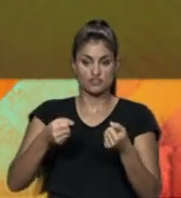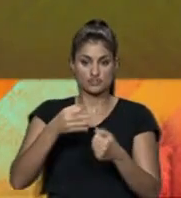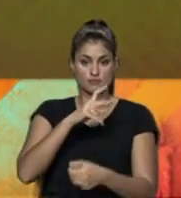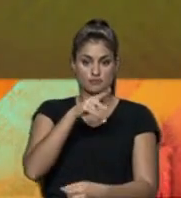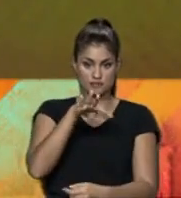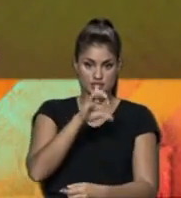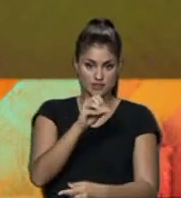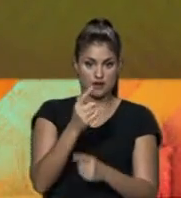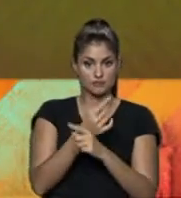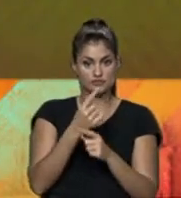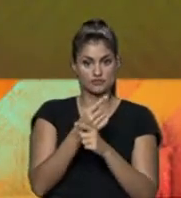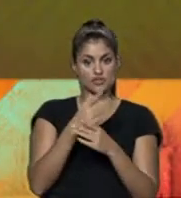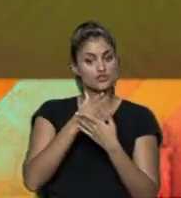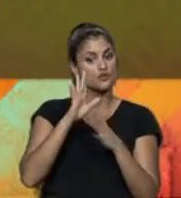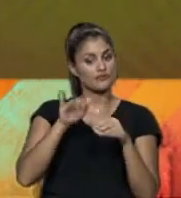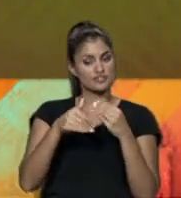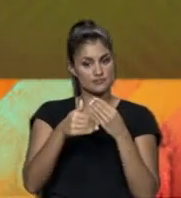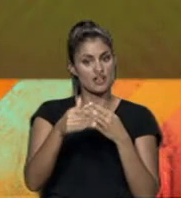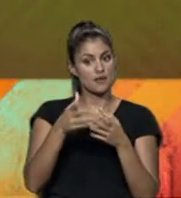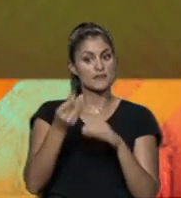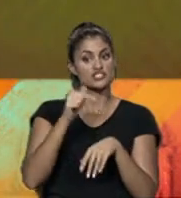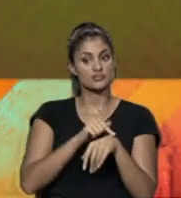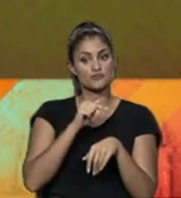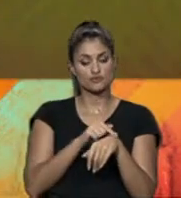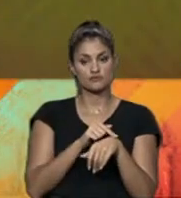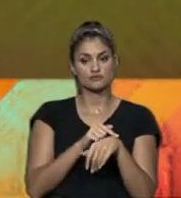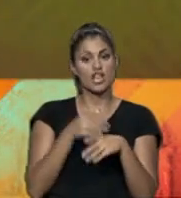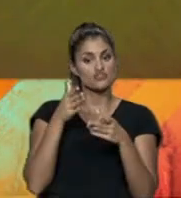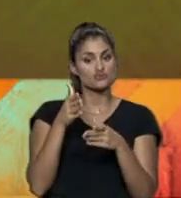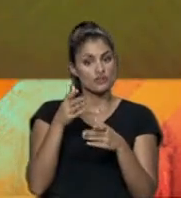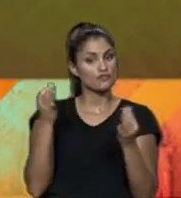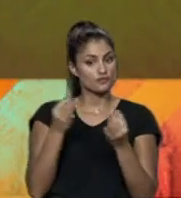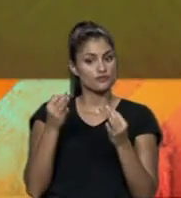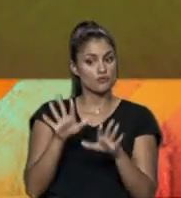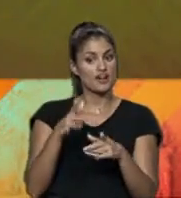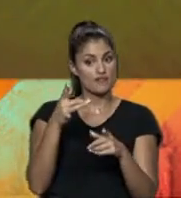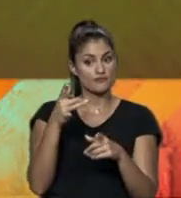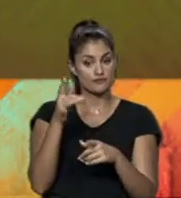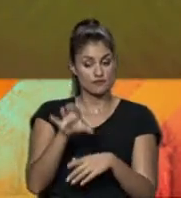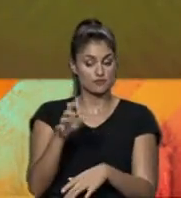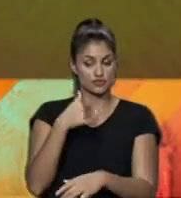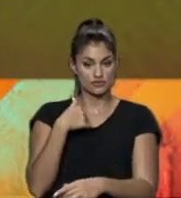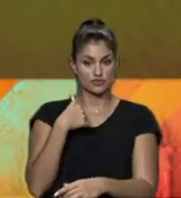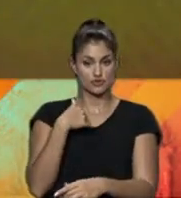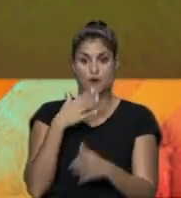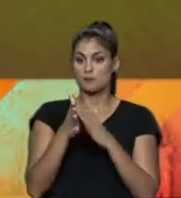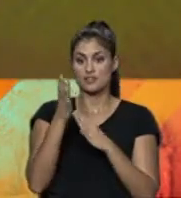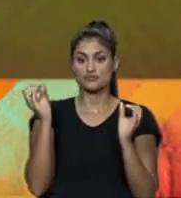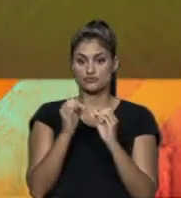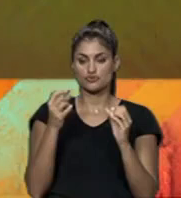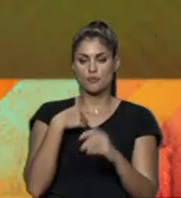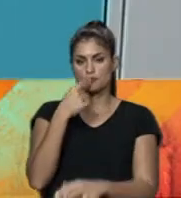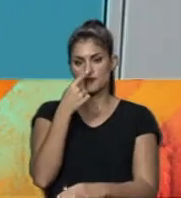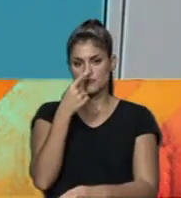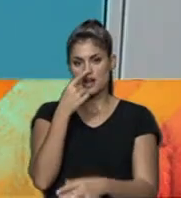Ou seja, só no fim de semana, não é? É que temos mais tempo. Ajuda bastante. De qualquer das formas, quando eu não tenho essa pressa toda, eu